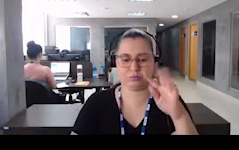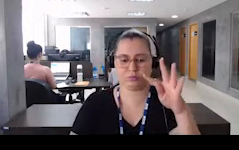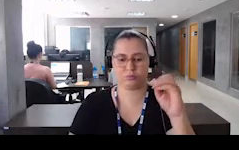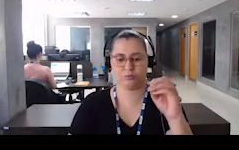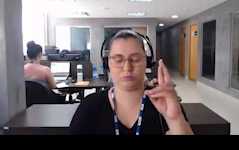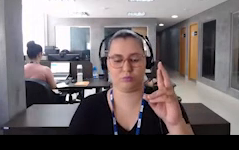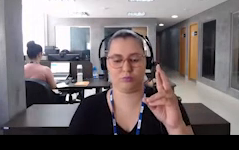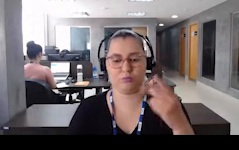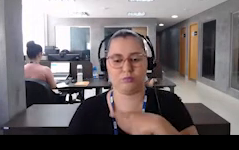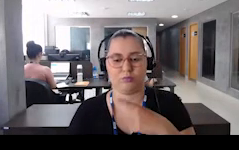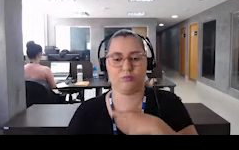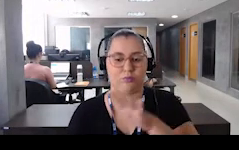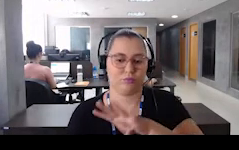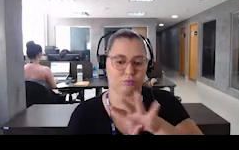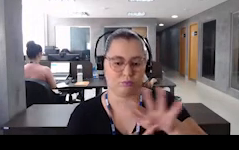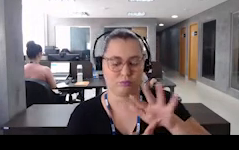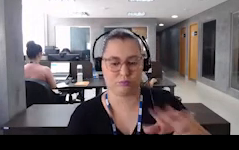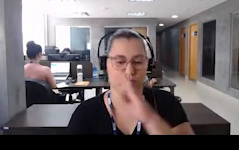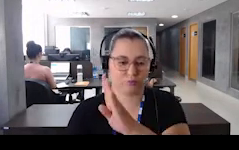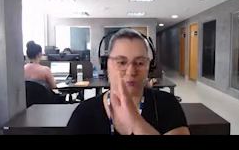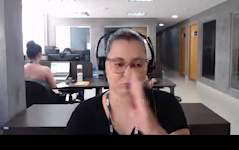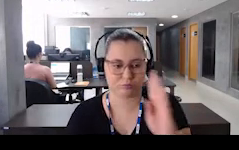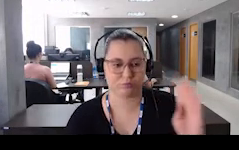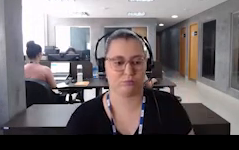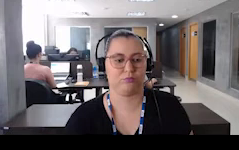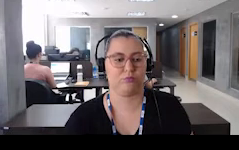na biblioteca, vou mostrar aqui na biblioteca para vocês.